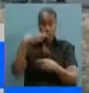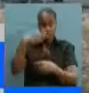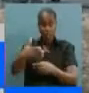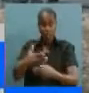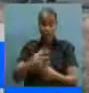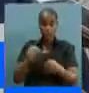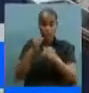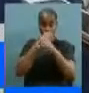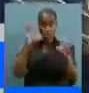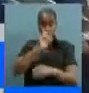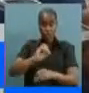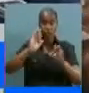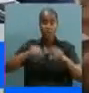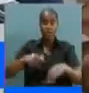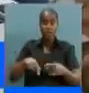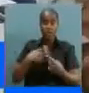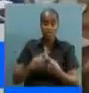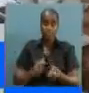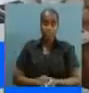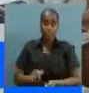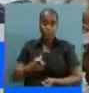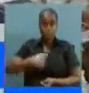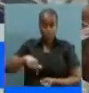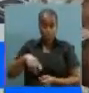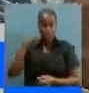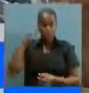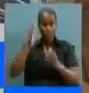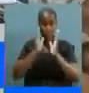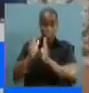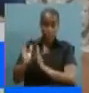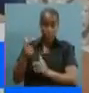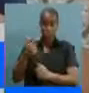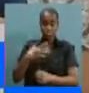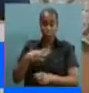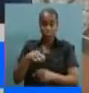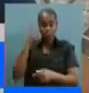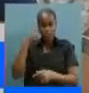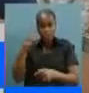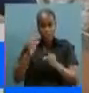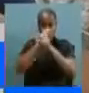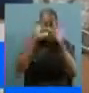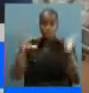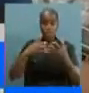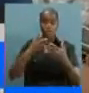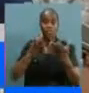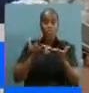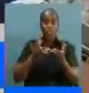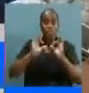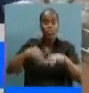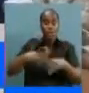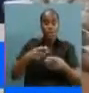ano estamos num processo que pensamos concluir até finais de deste ano seguramente